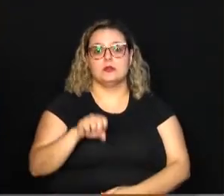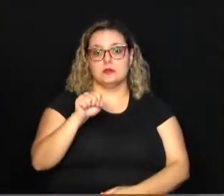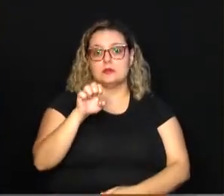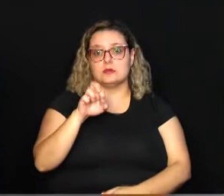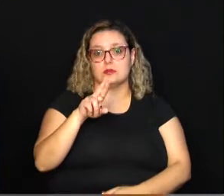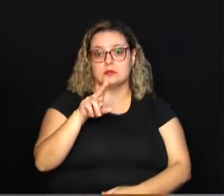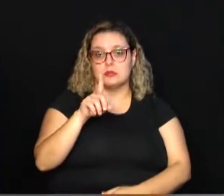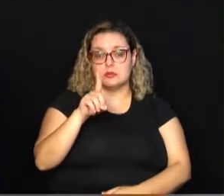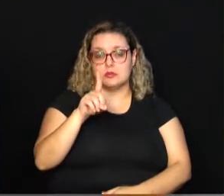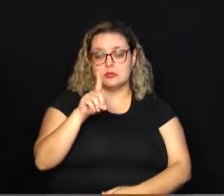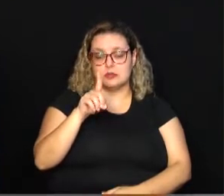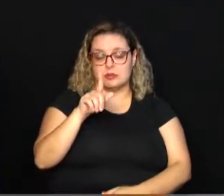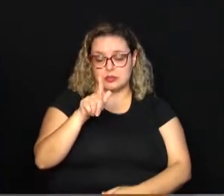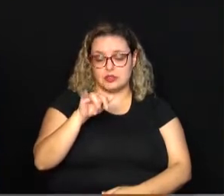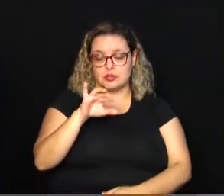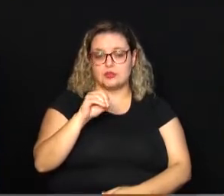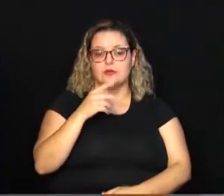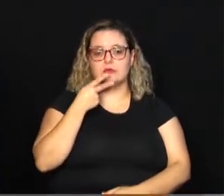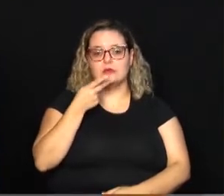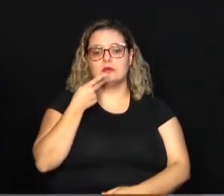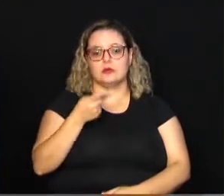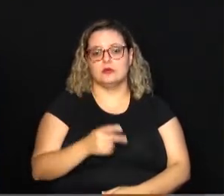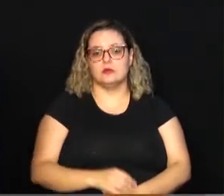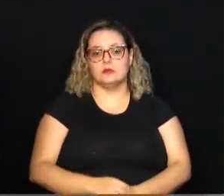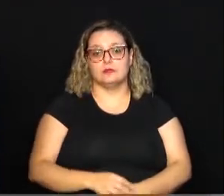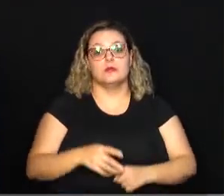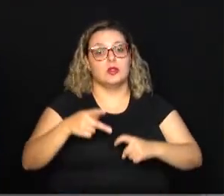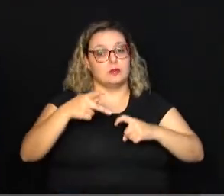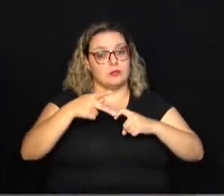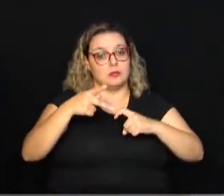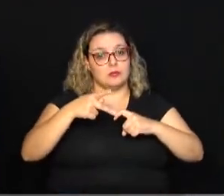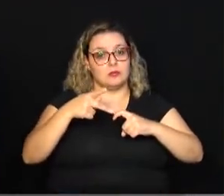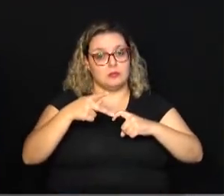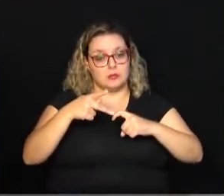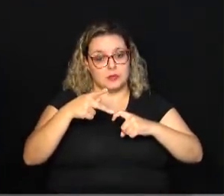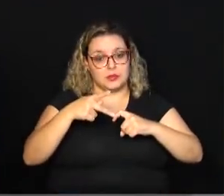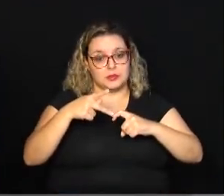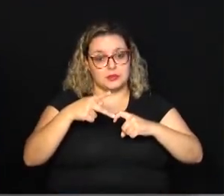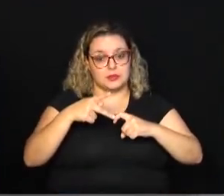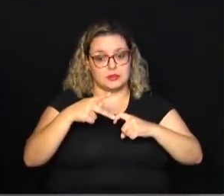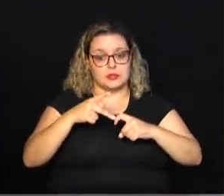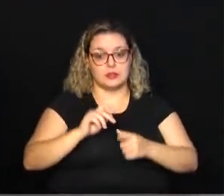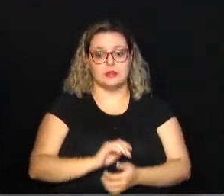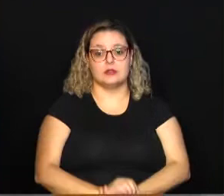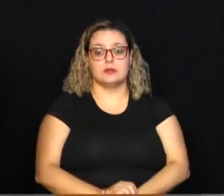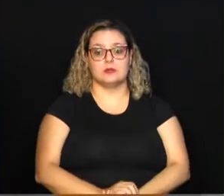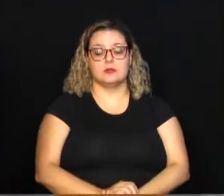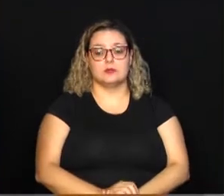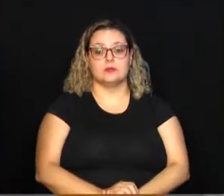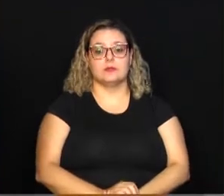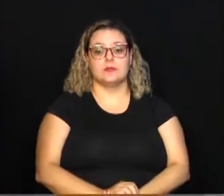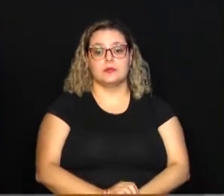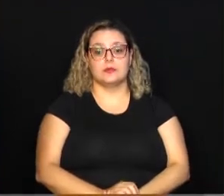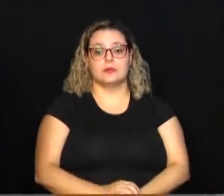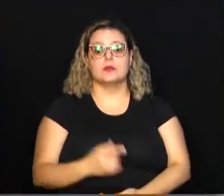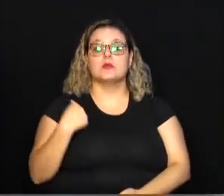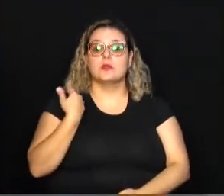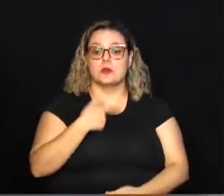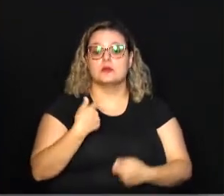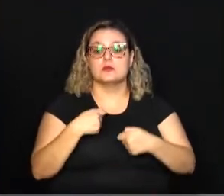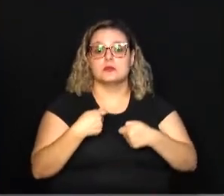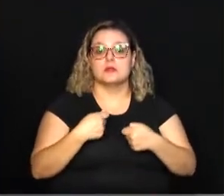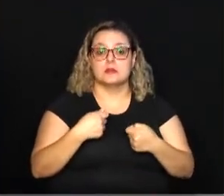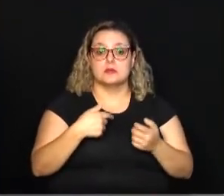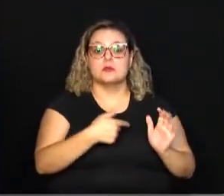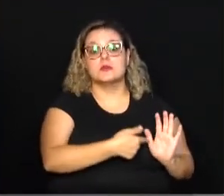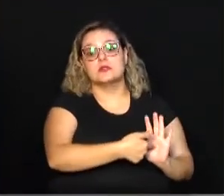né? Acho que a questão da pediatria. Nós precisamos, talvez, expor esses dados, esse